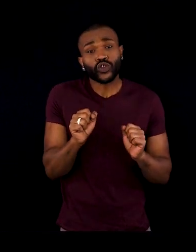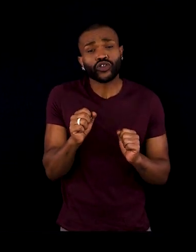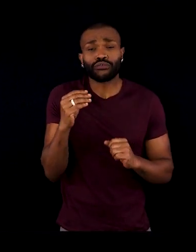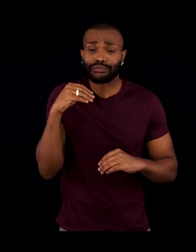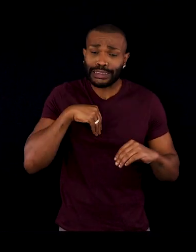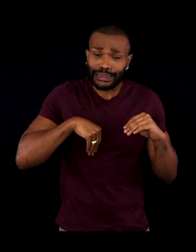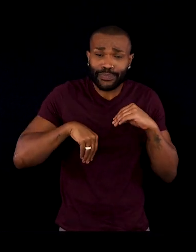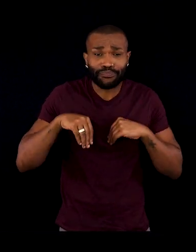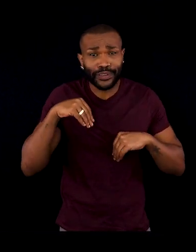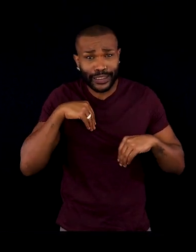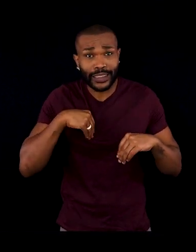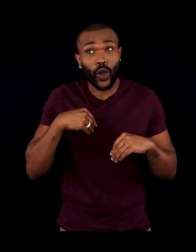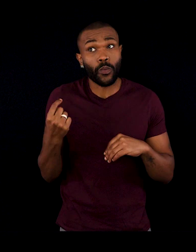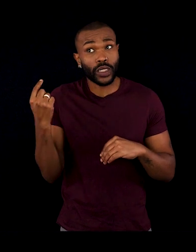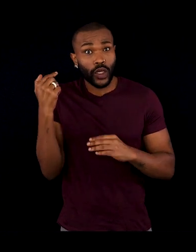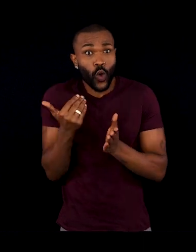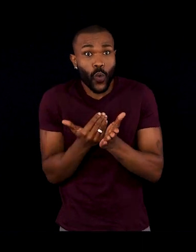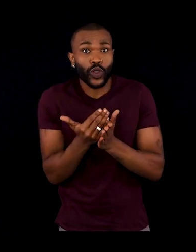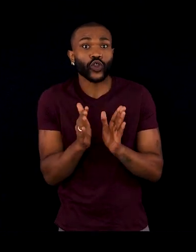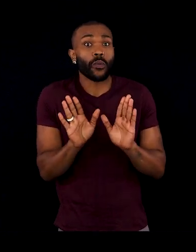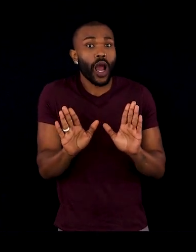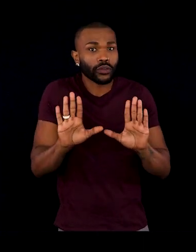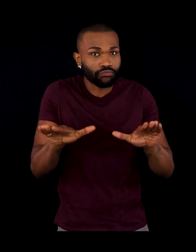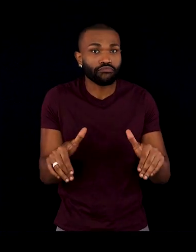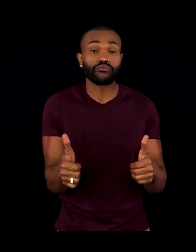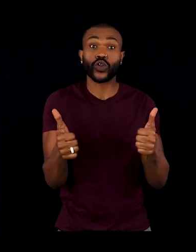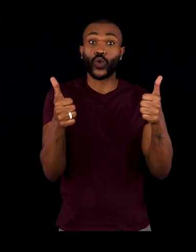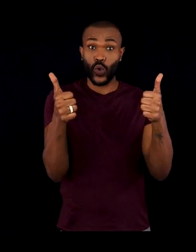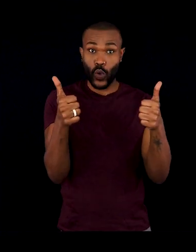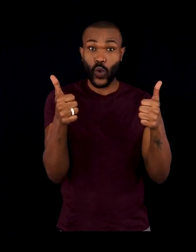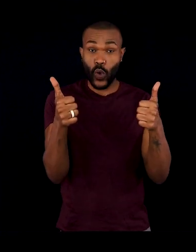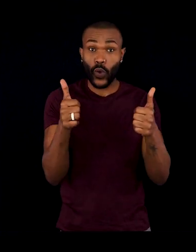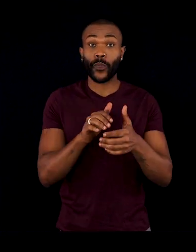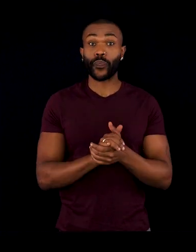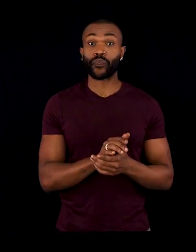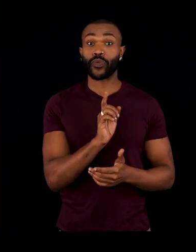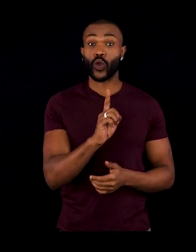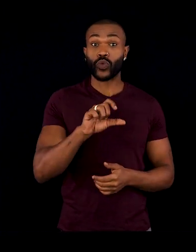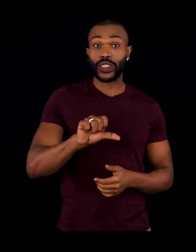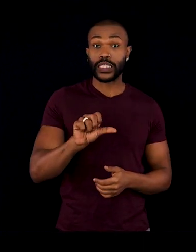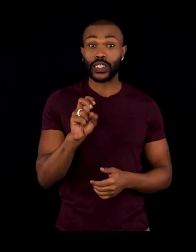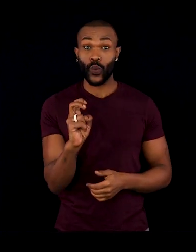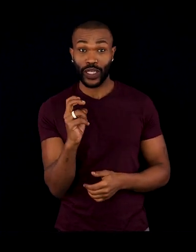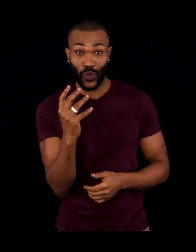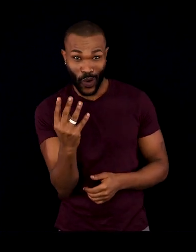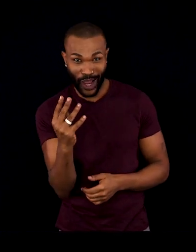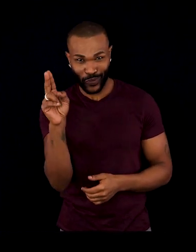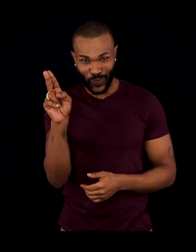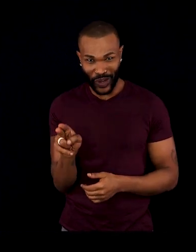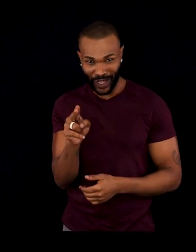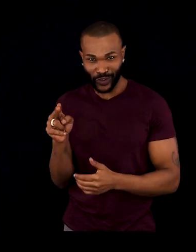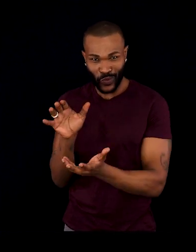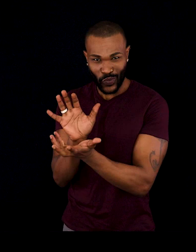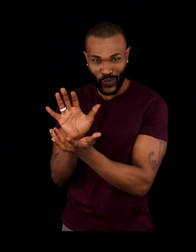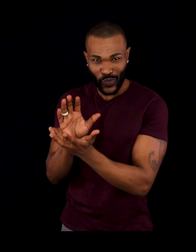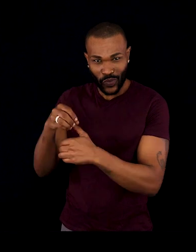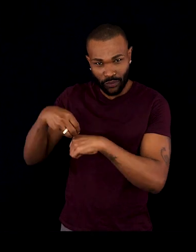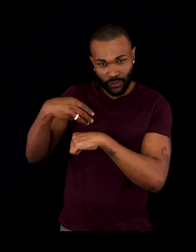caído numa depressão, tive começo, mas eu saí. E acabei em 54, a conselho dos